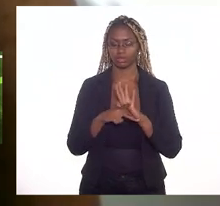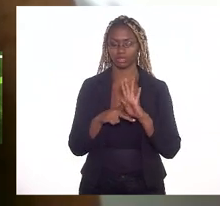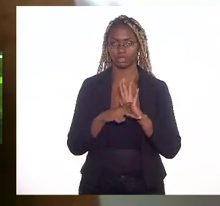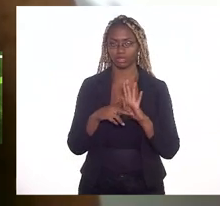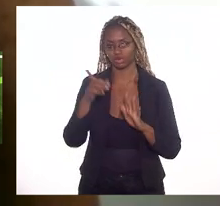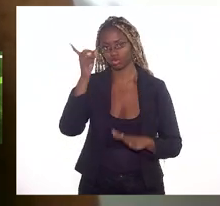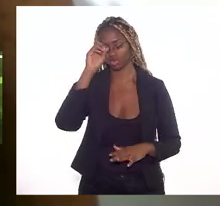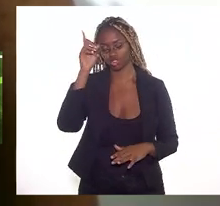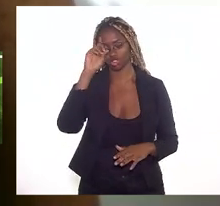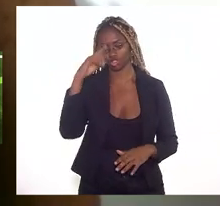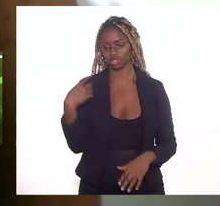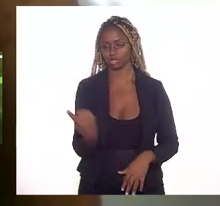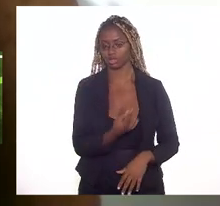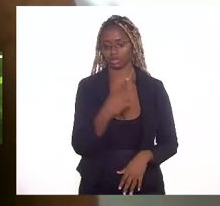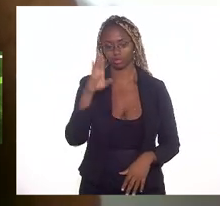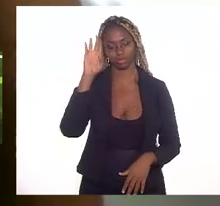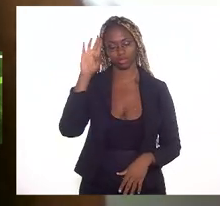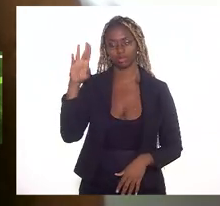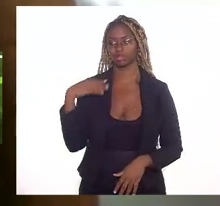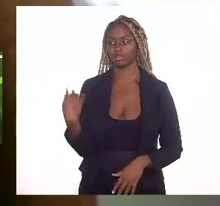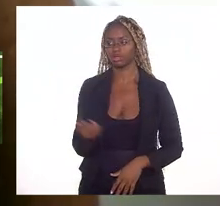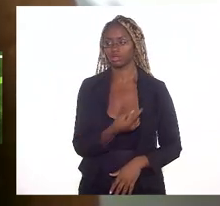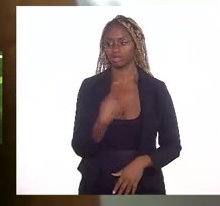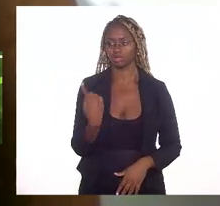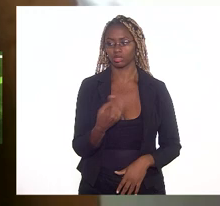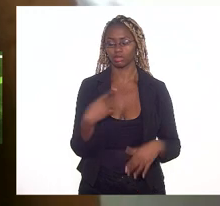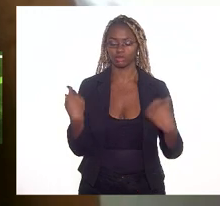né? Principalmente nós que